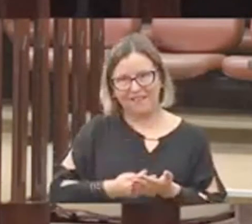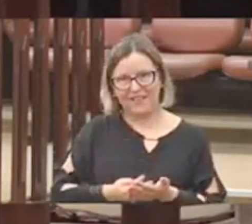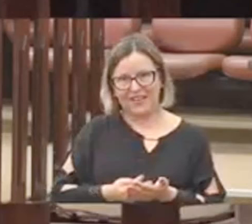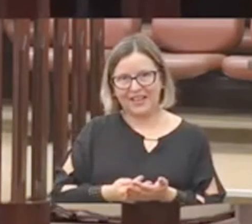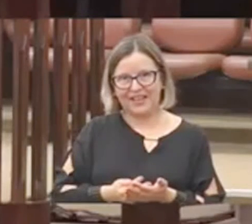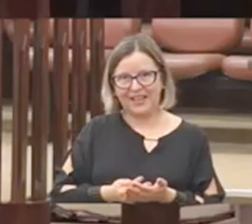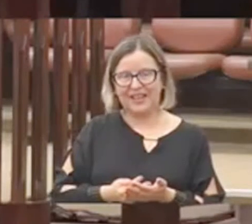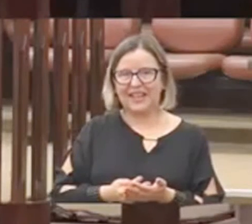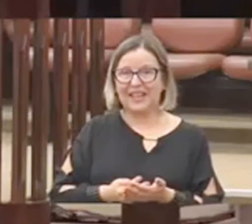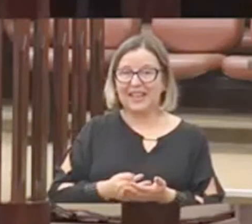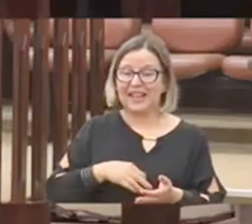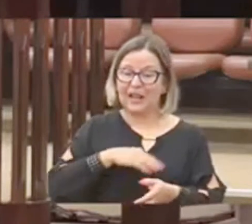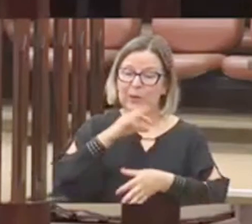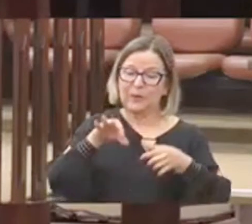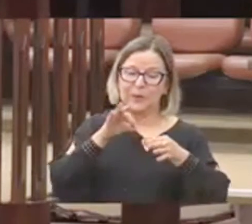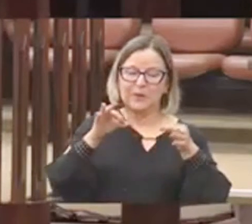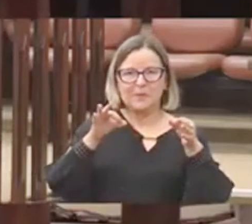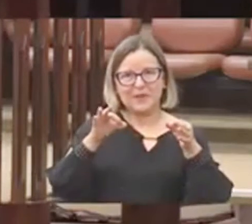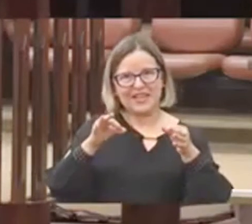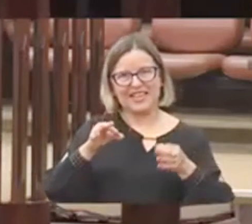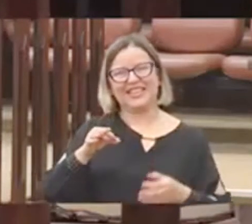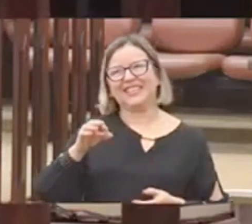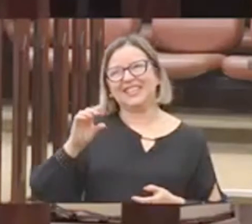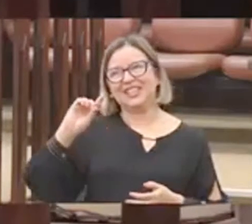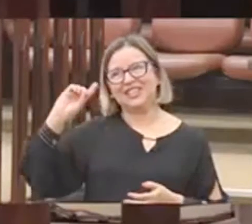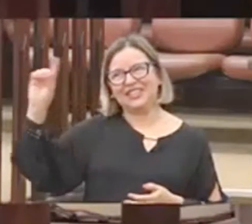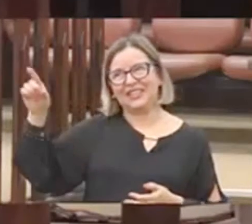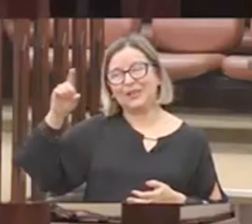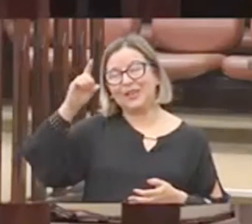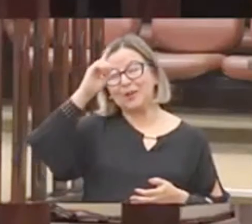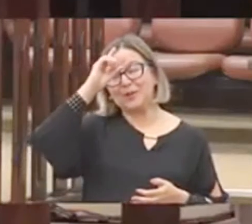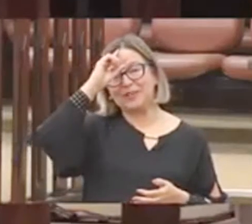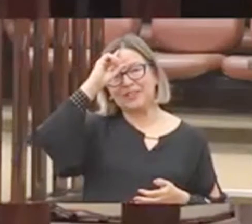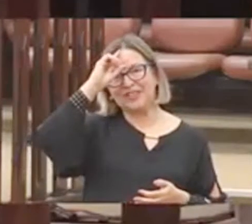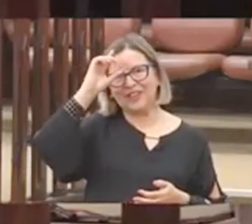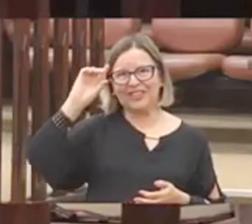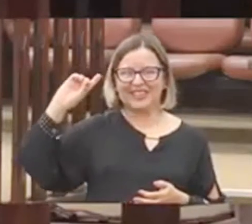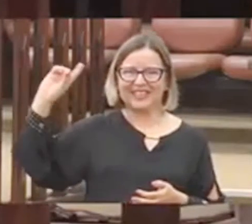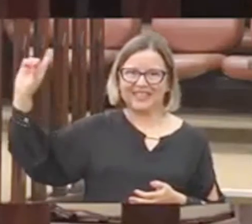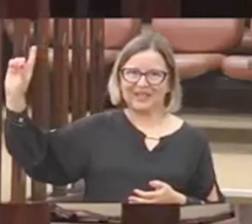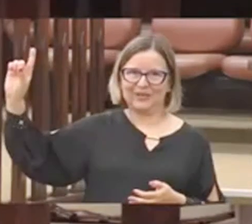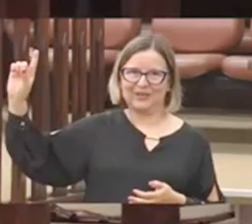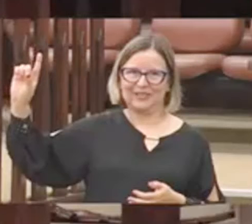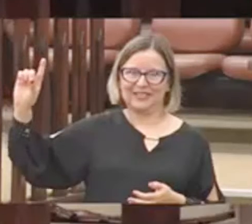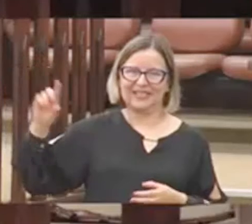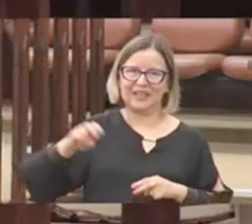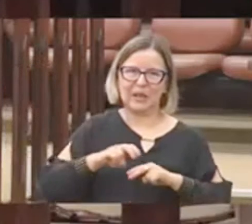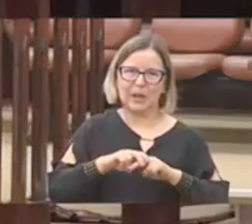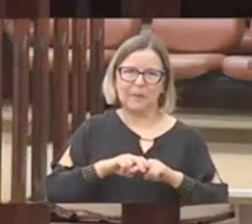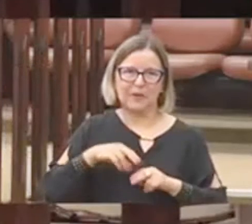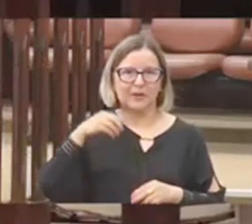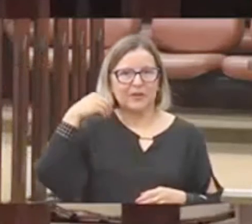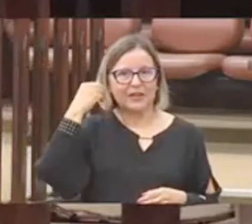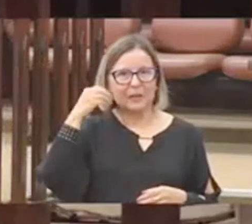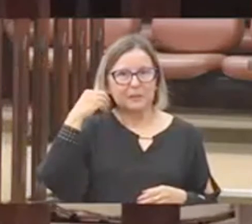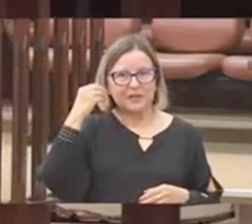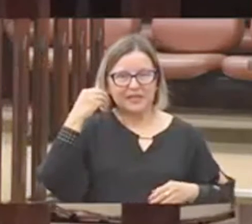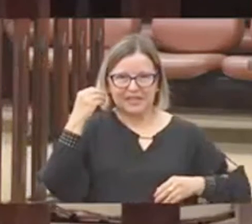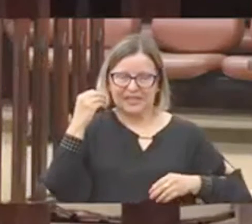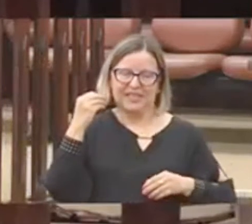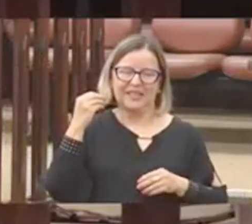Ninguém nasce com fé. Por isso que não é uma experiência natural, mas uma